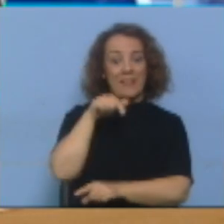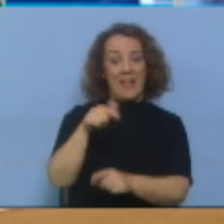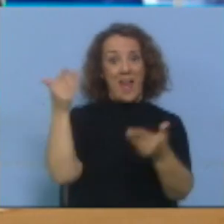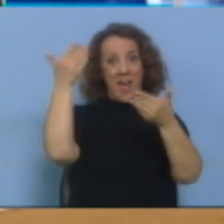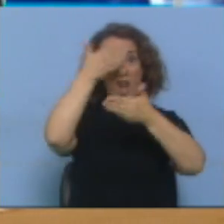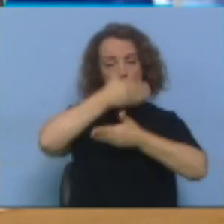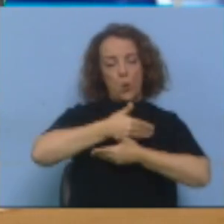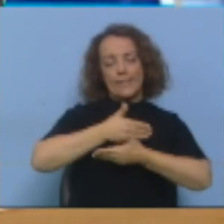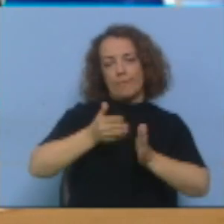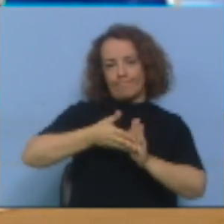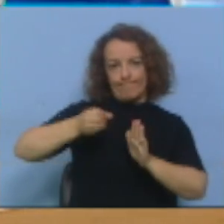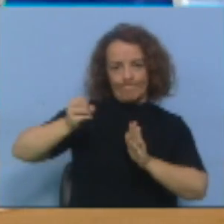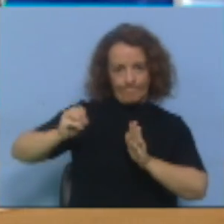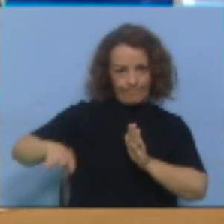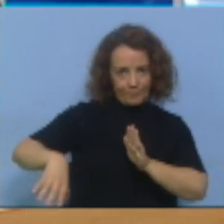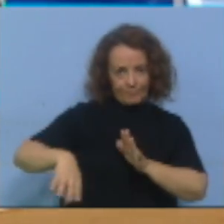No fundo, são estas